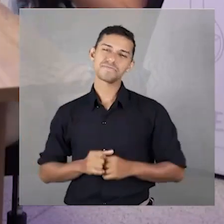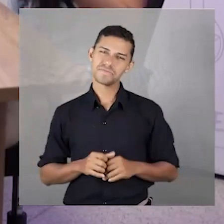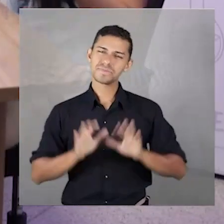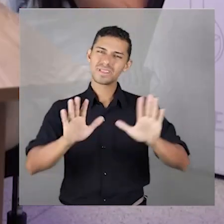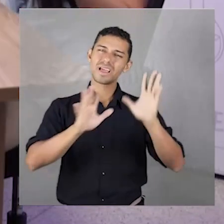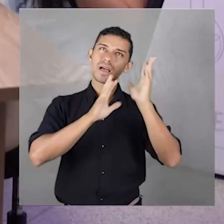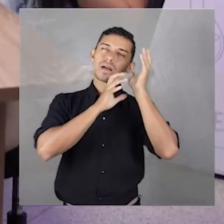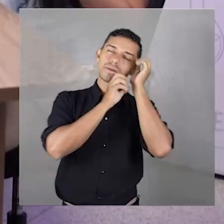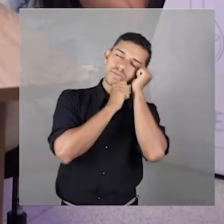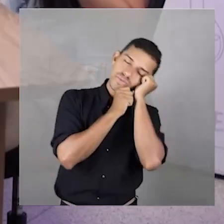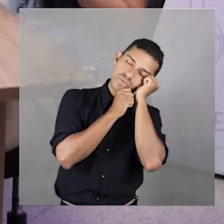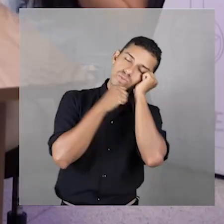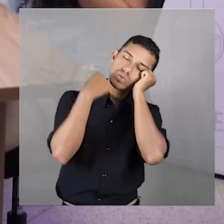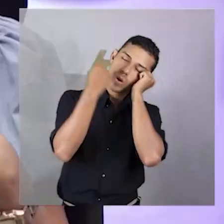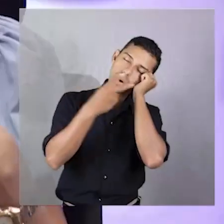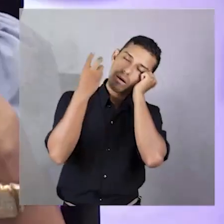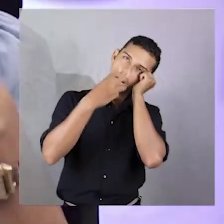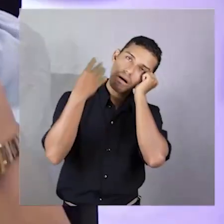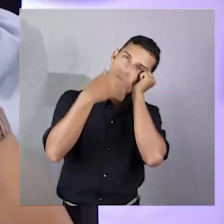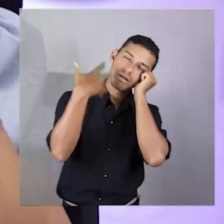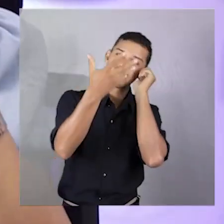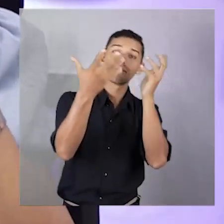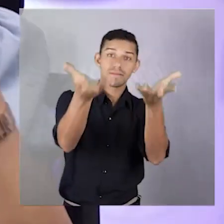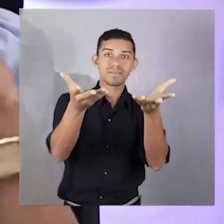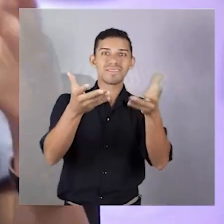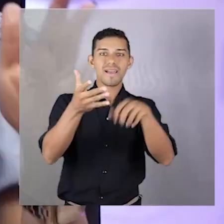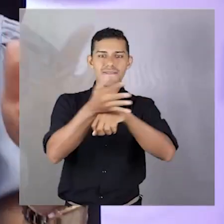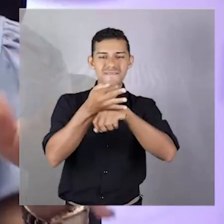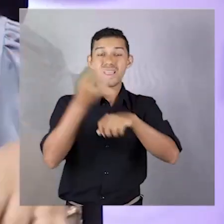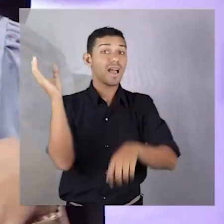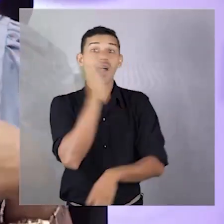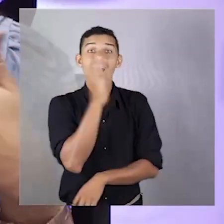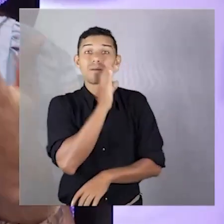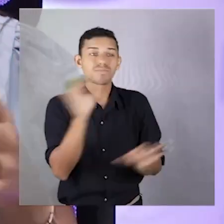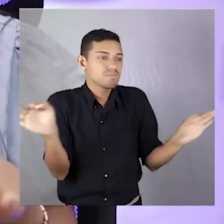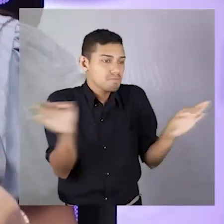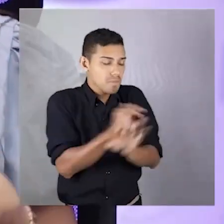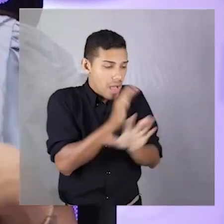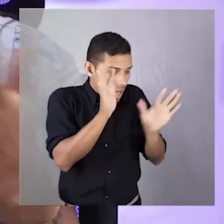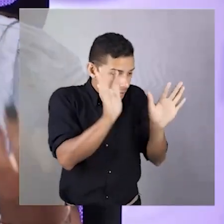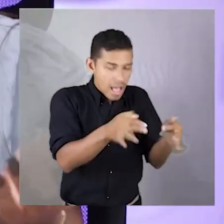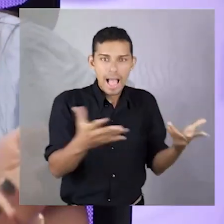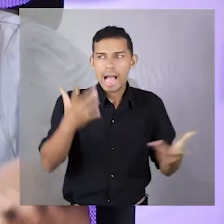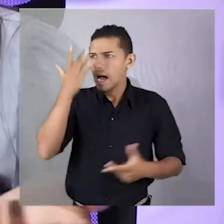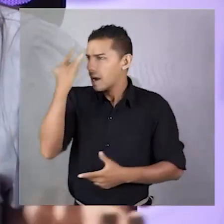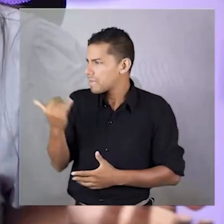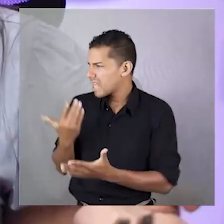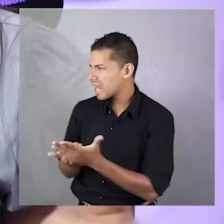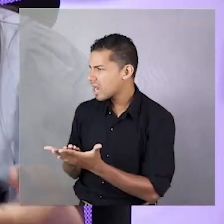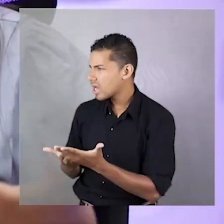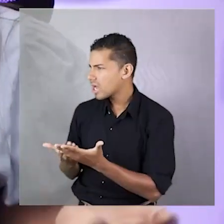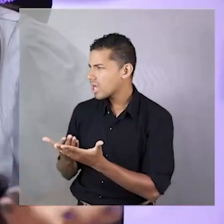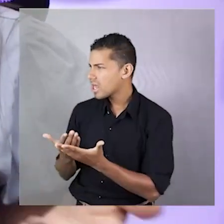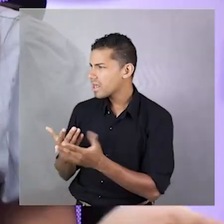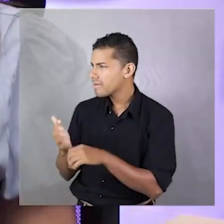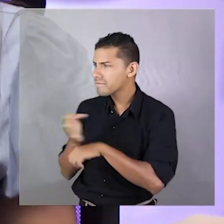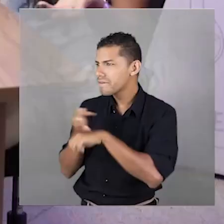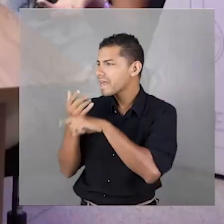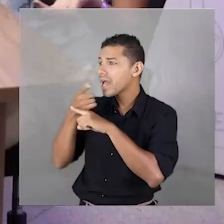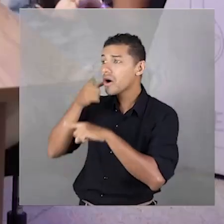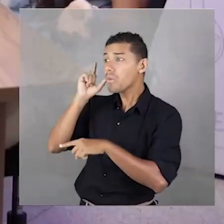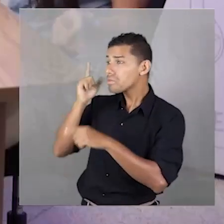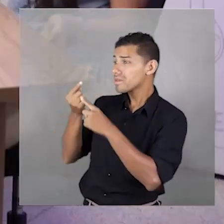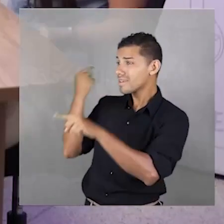ficar dormindo muito, pessoal, você acaba vendo que as férias passaram. Quando você se vê se na manhã tem aula e você, oxe, Acabaram